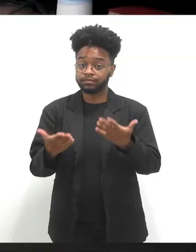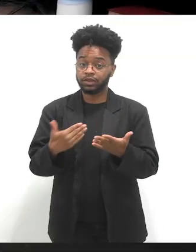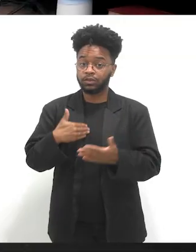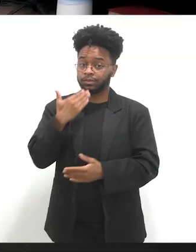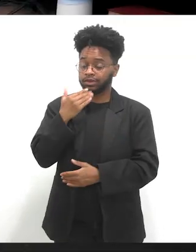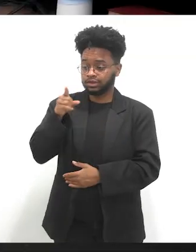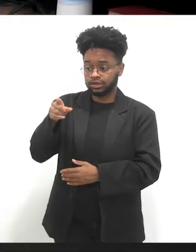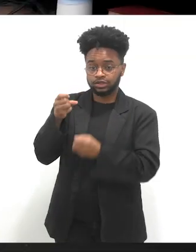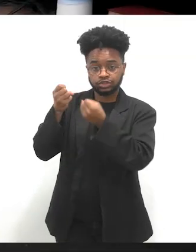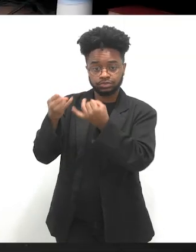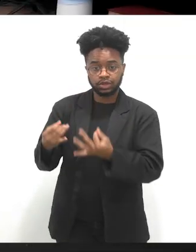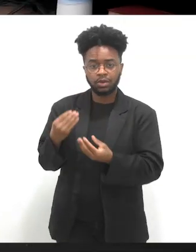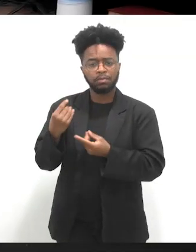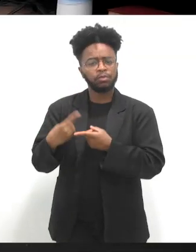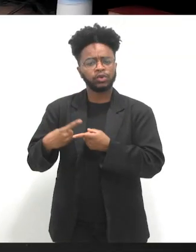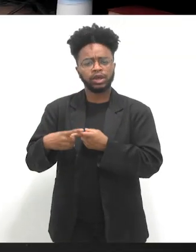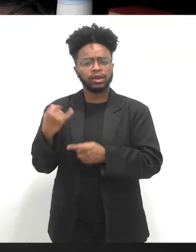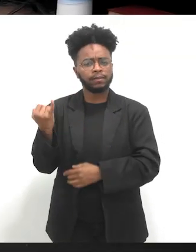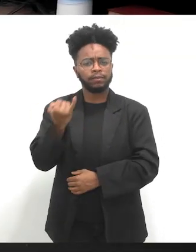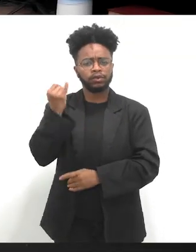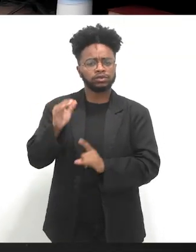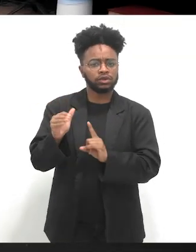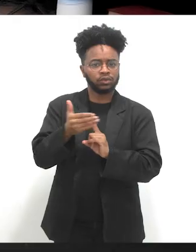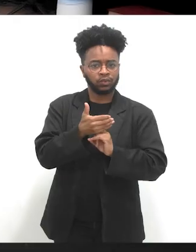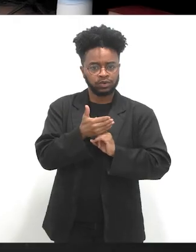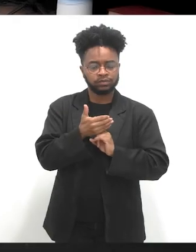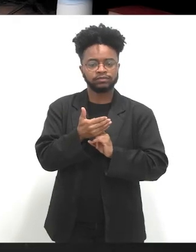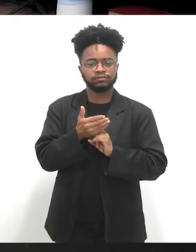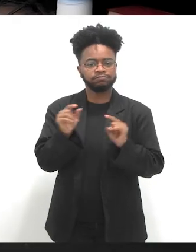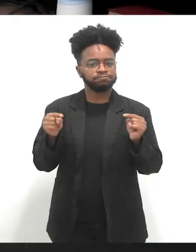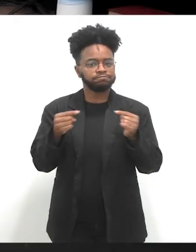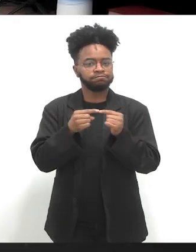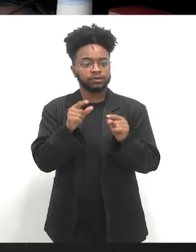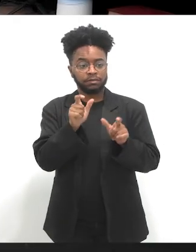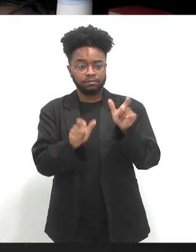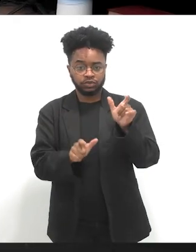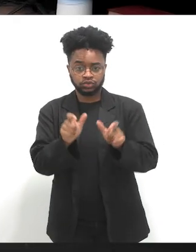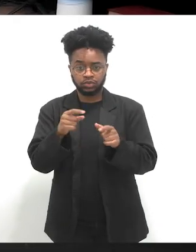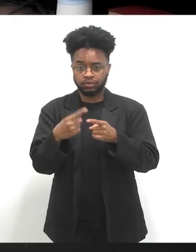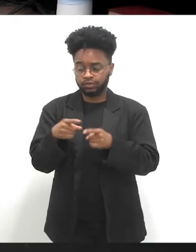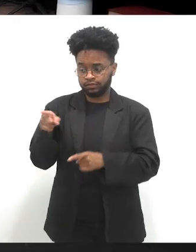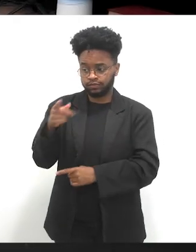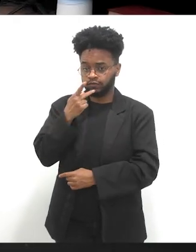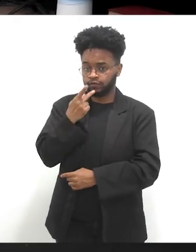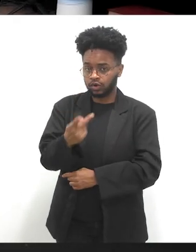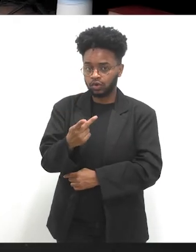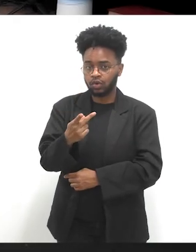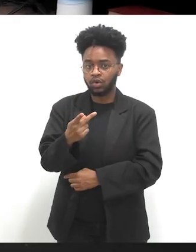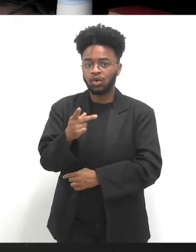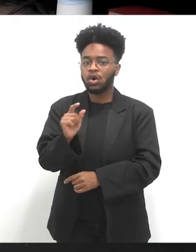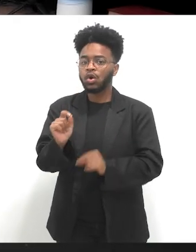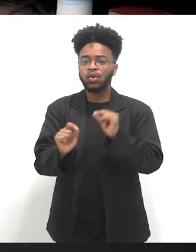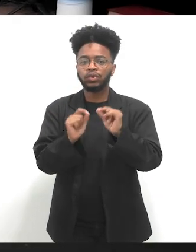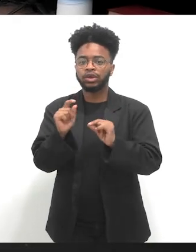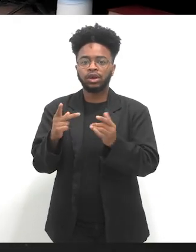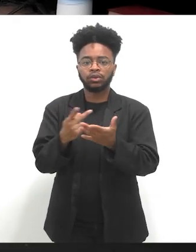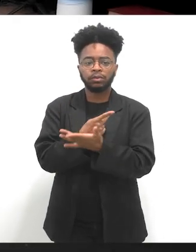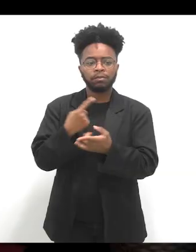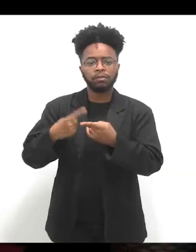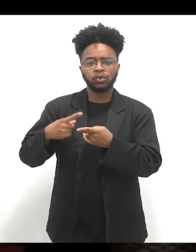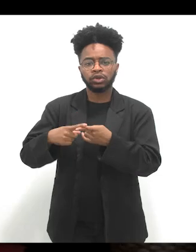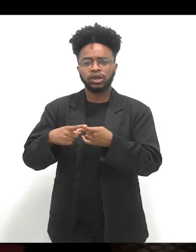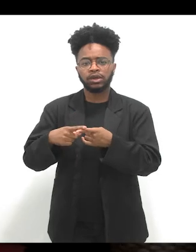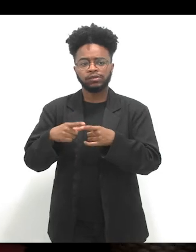Então, queria que você pontuasse, né, a importância, né, do acolhimento em relação a essas pessoas. Você disse aqui as causas que levam a